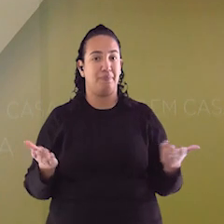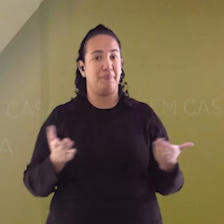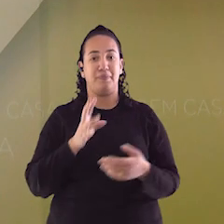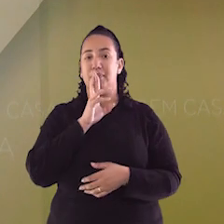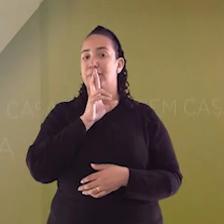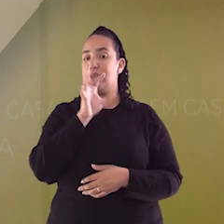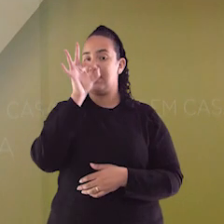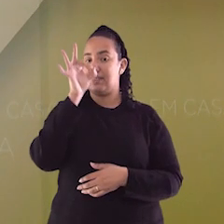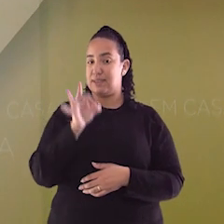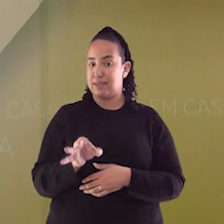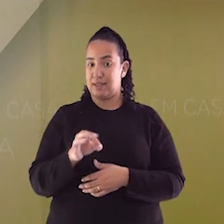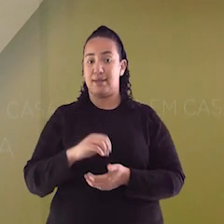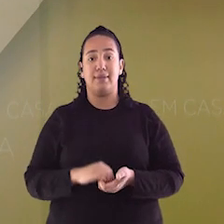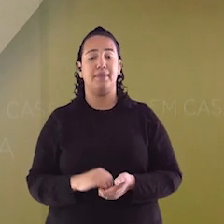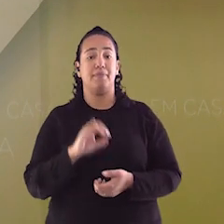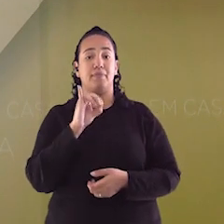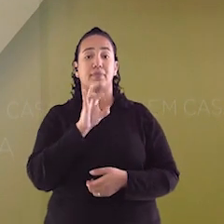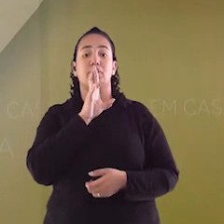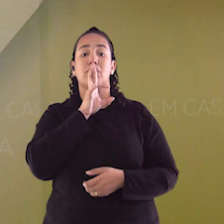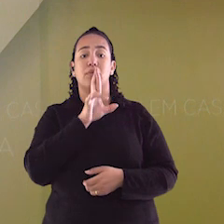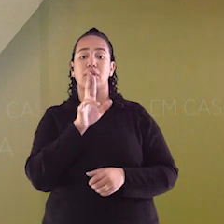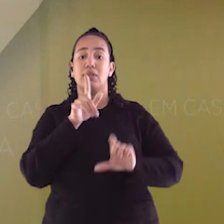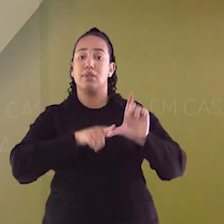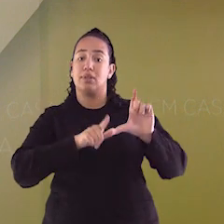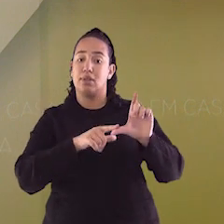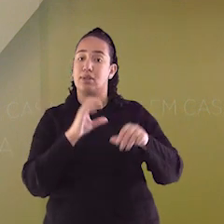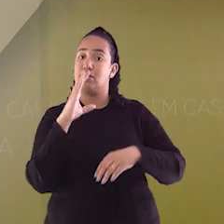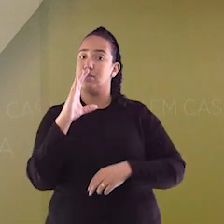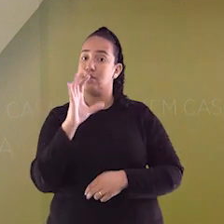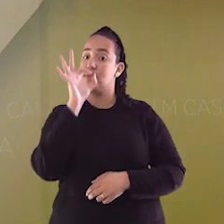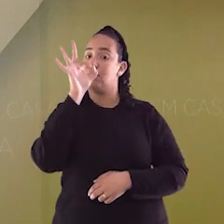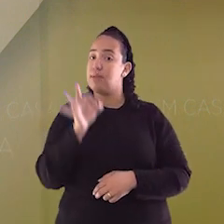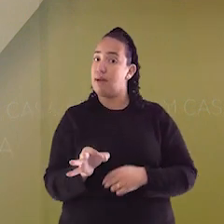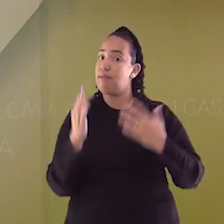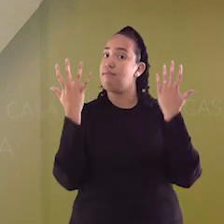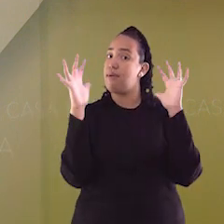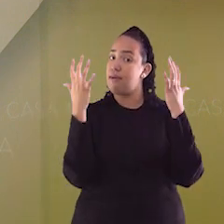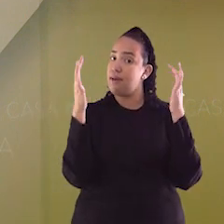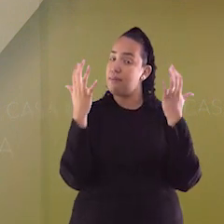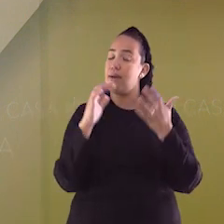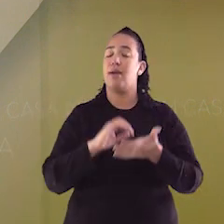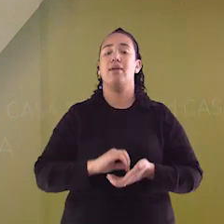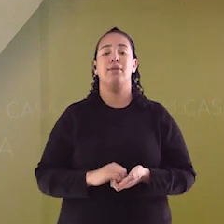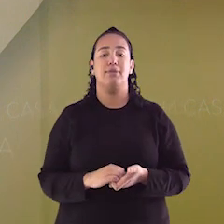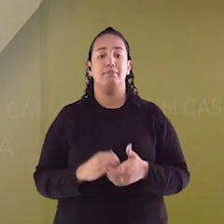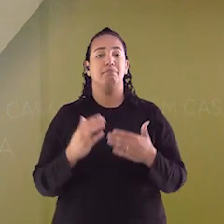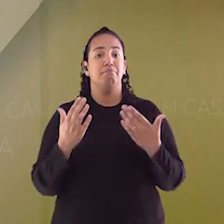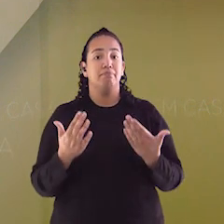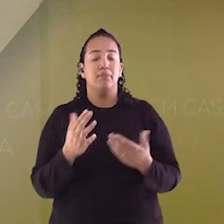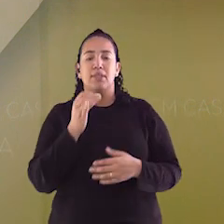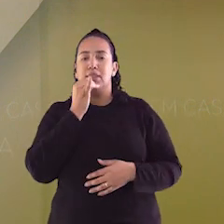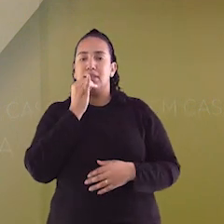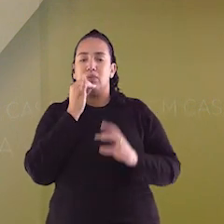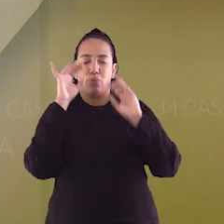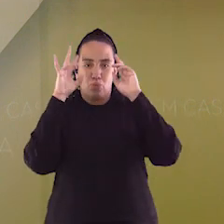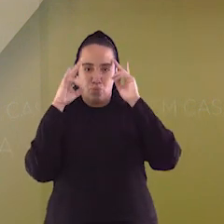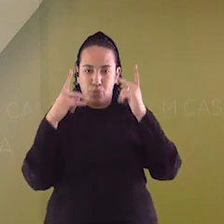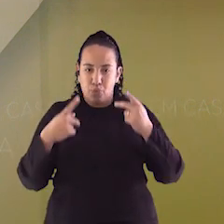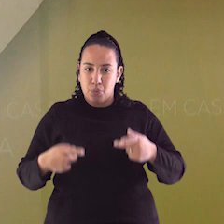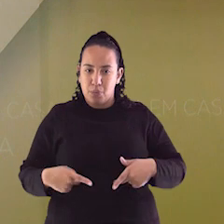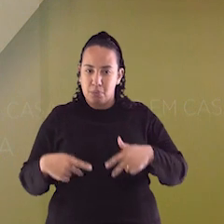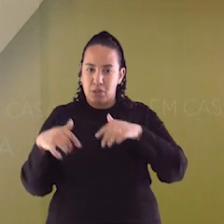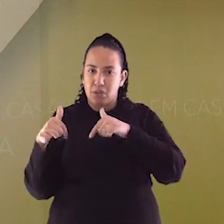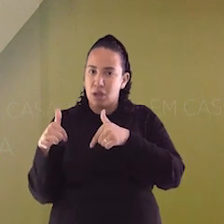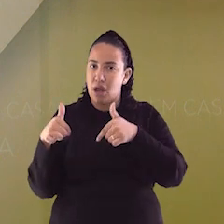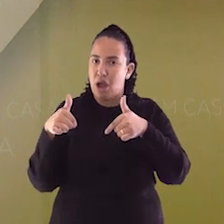Vamos para a correção. Acertou quem respondeu a letra C. Existem ações humanas, por exemplo, como a ocorrência